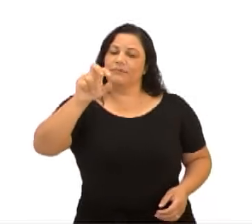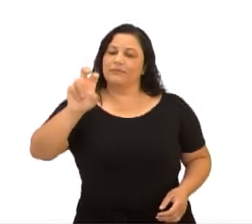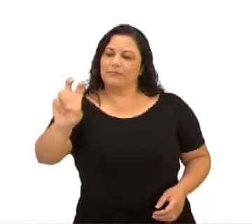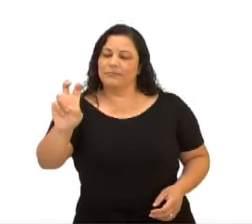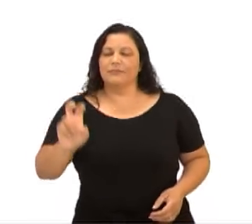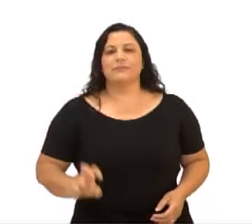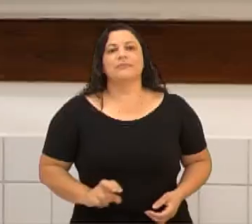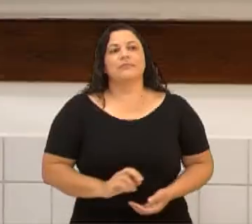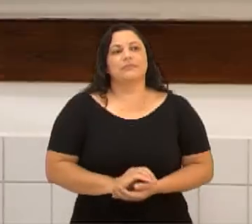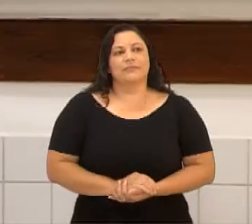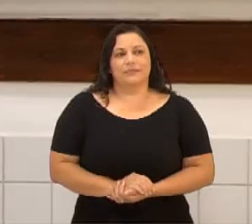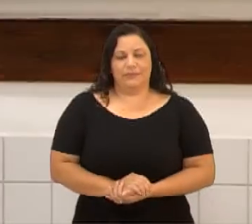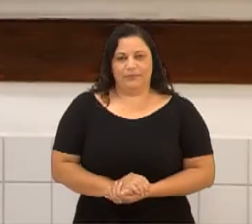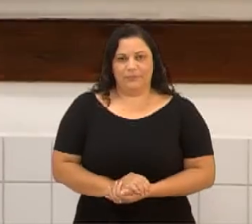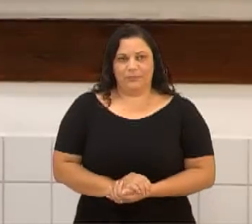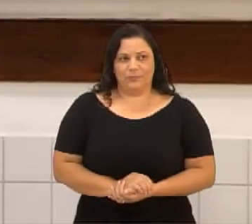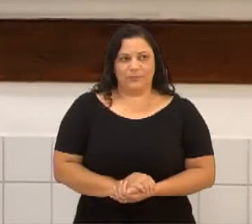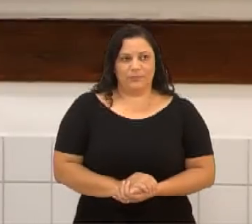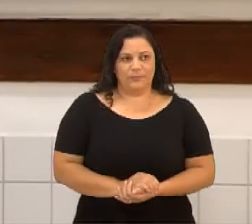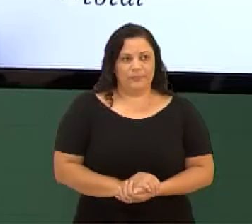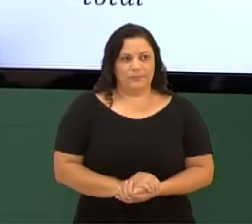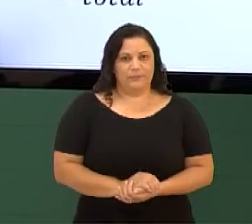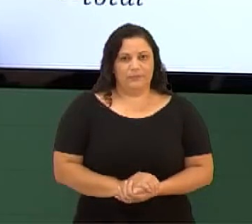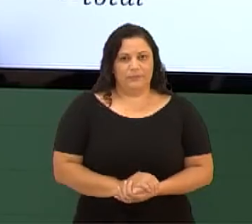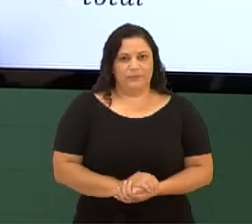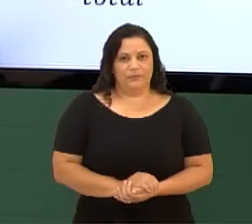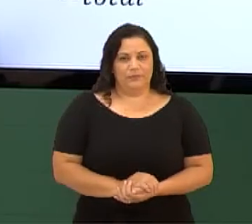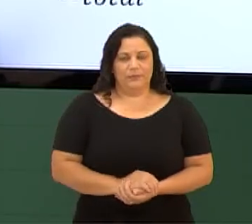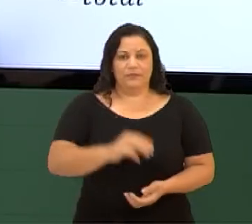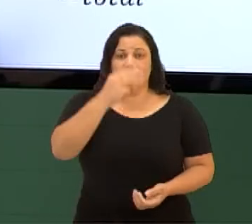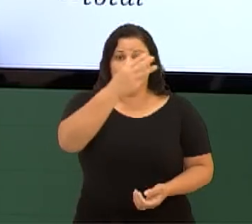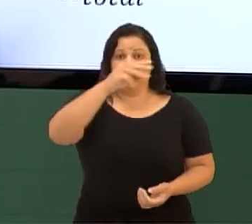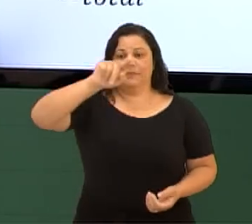3,75. Então, aqui mais